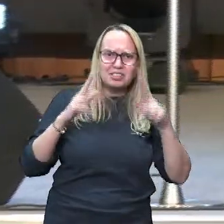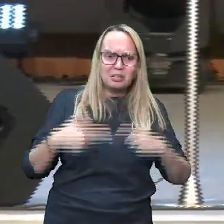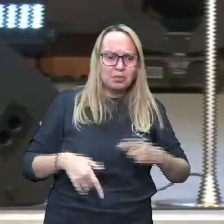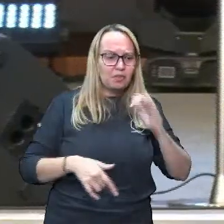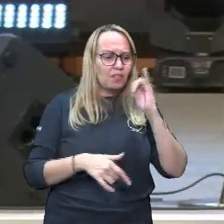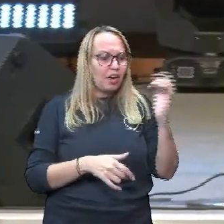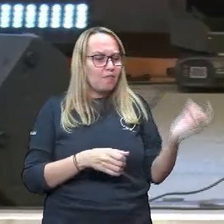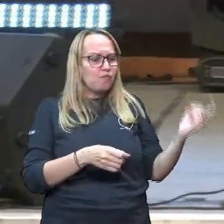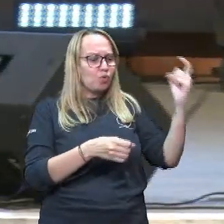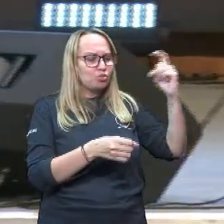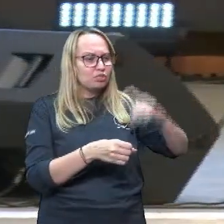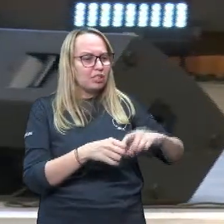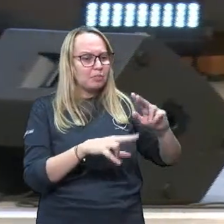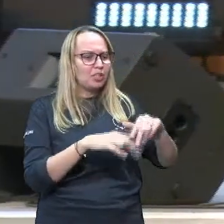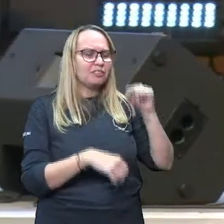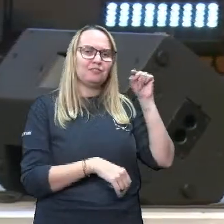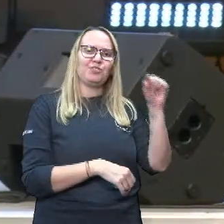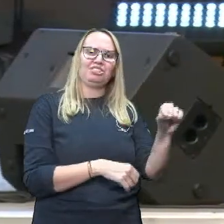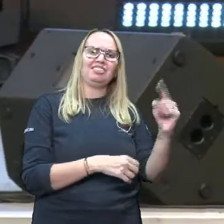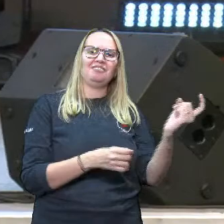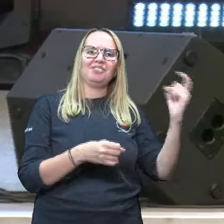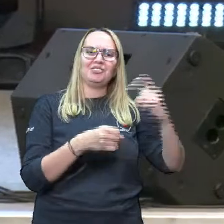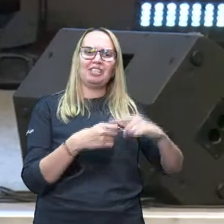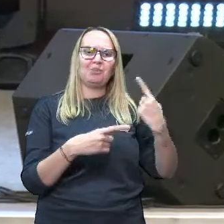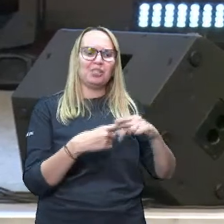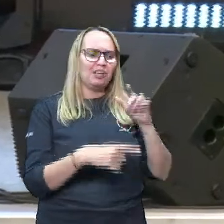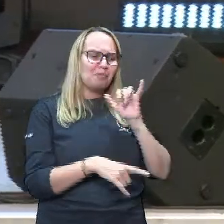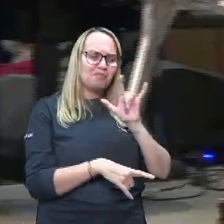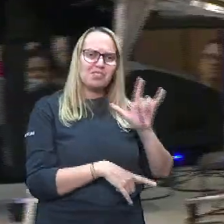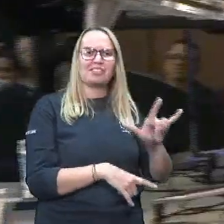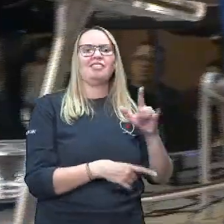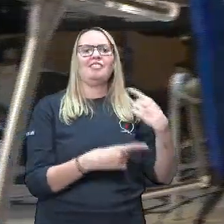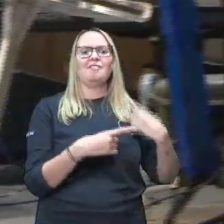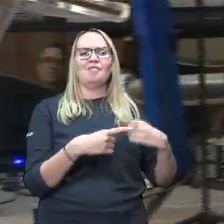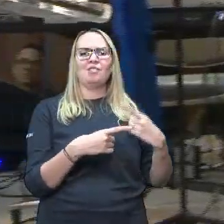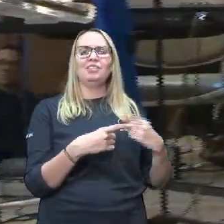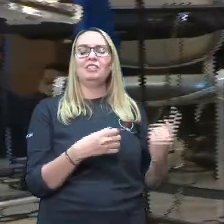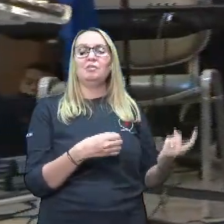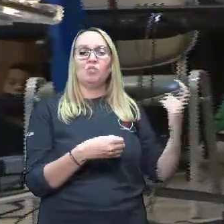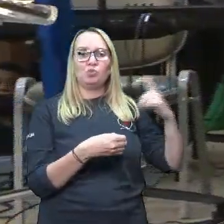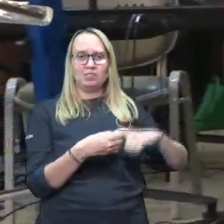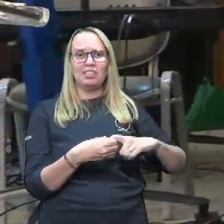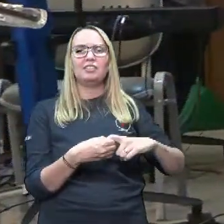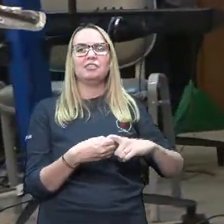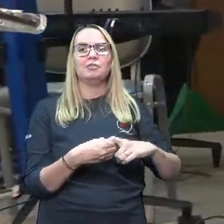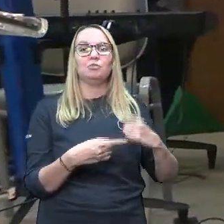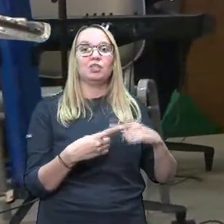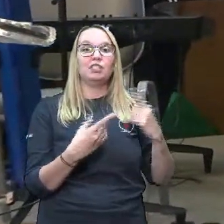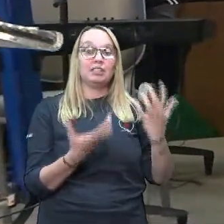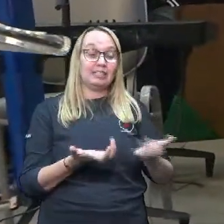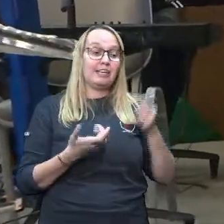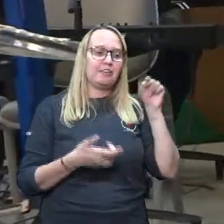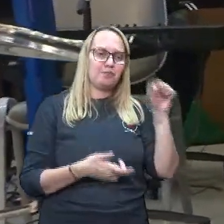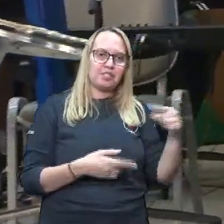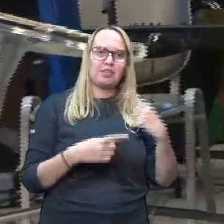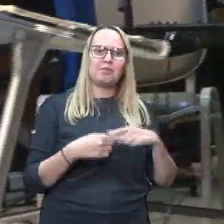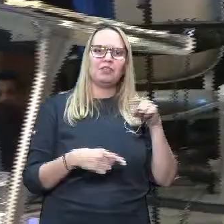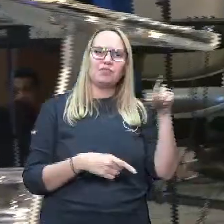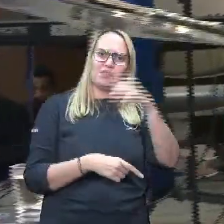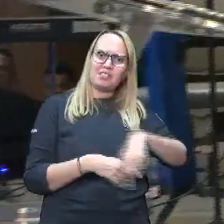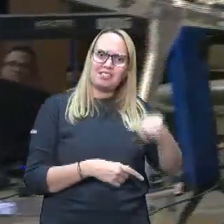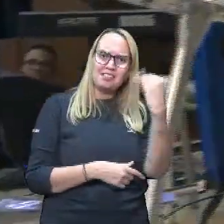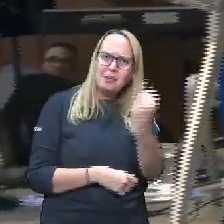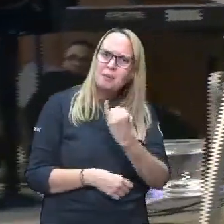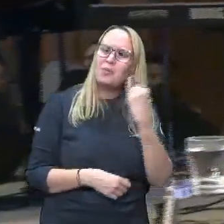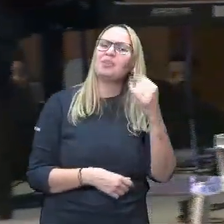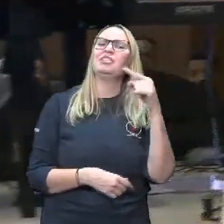voltei por tua causa, voltei porque te amo, voltei porque quero você para mim, voltei porque você é importante, porque